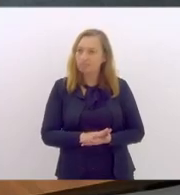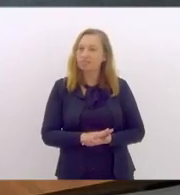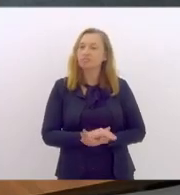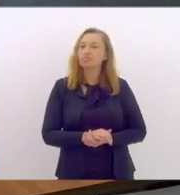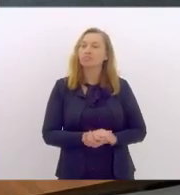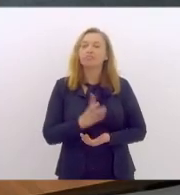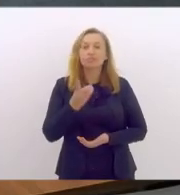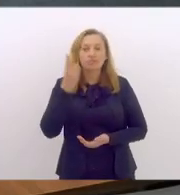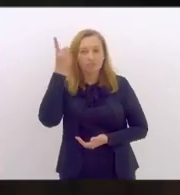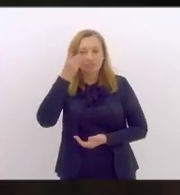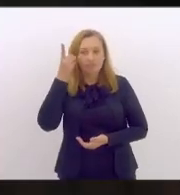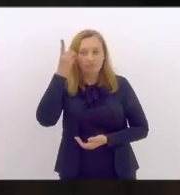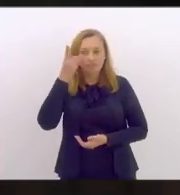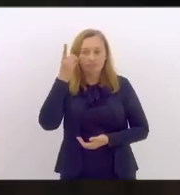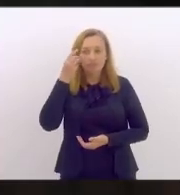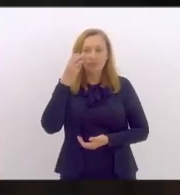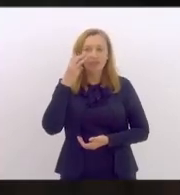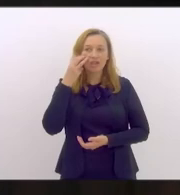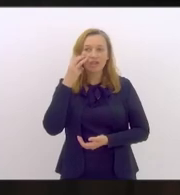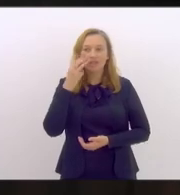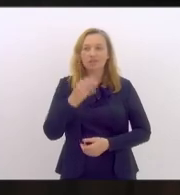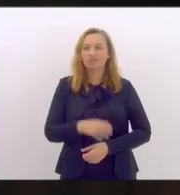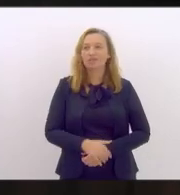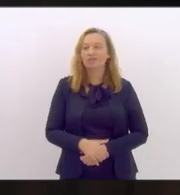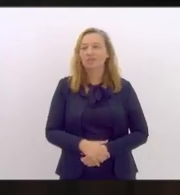Deputado Walter Carneiro